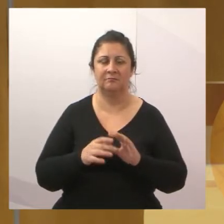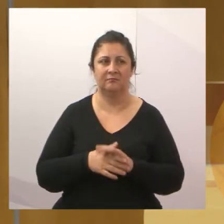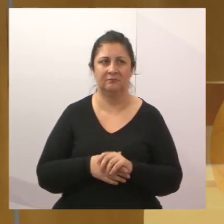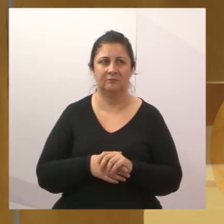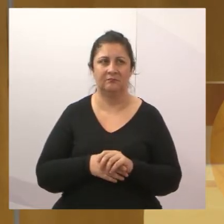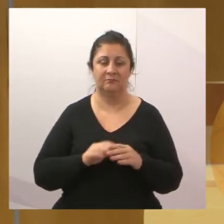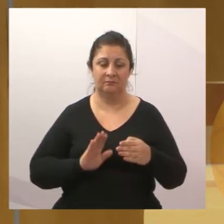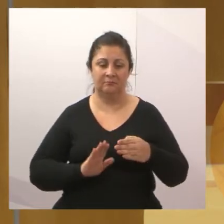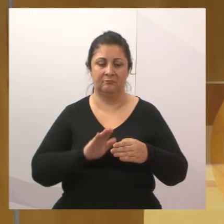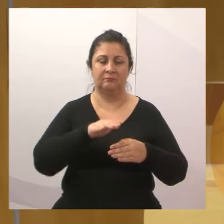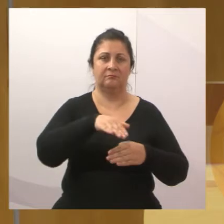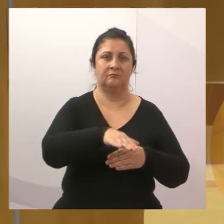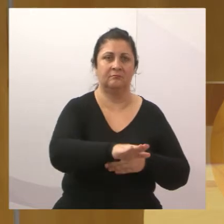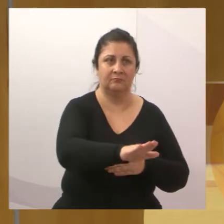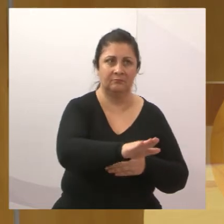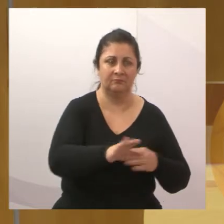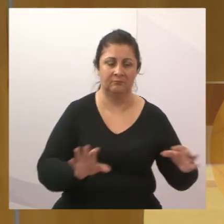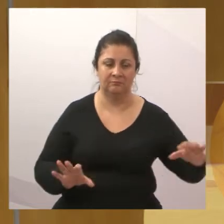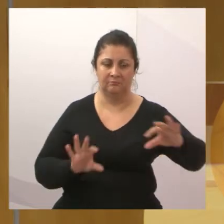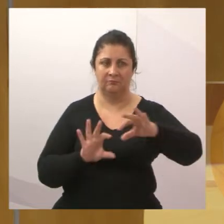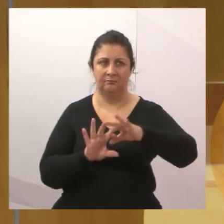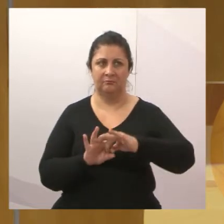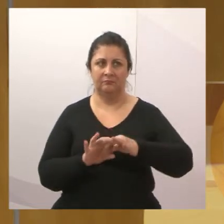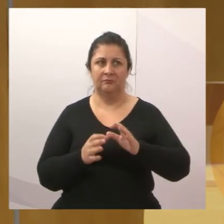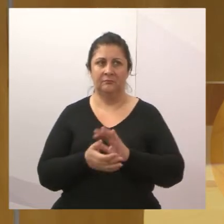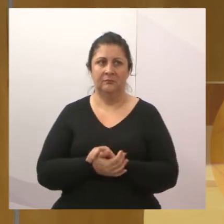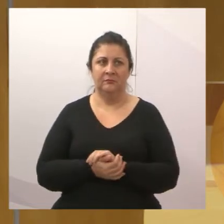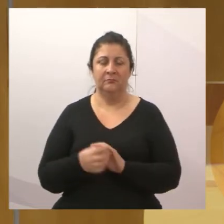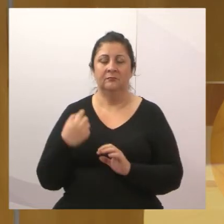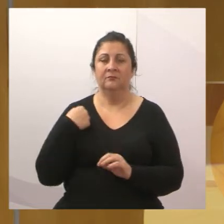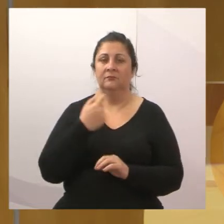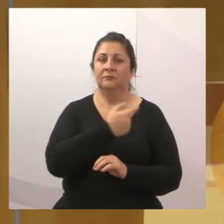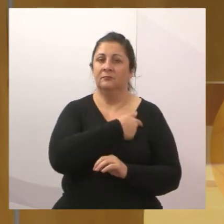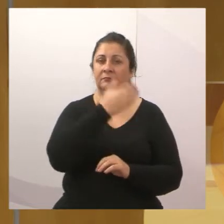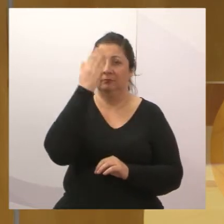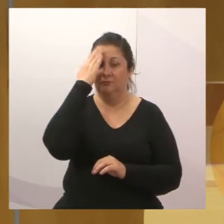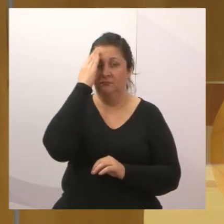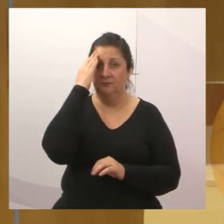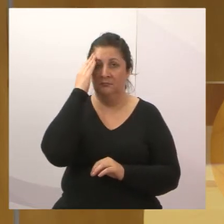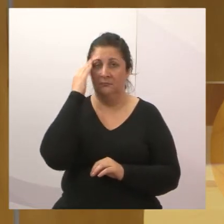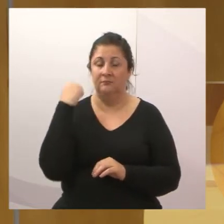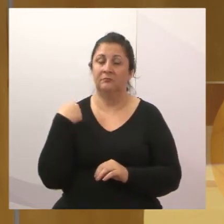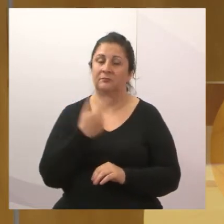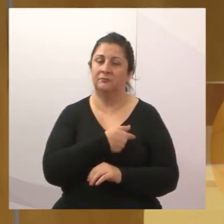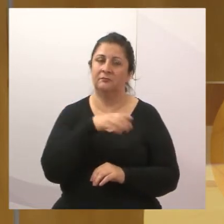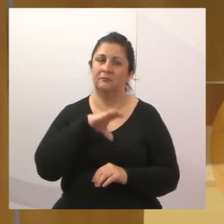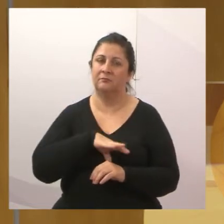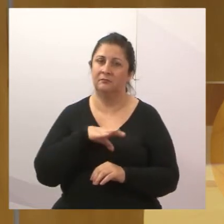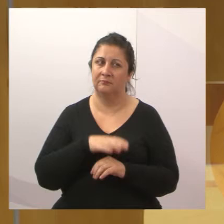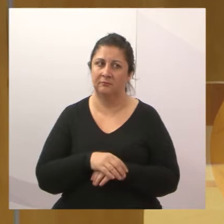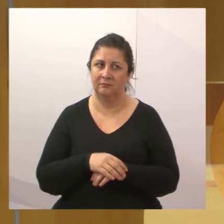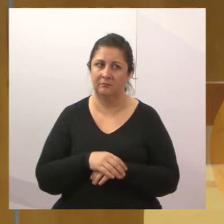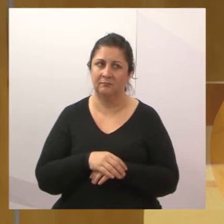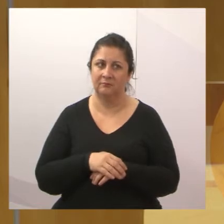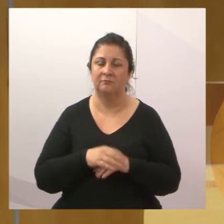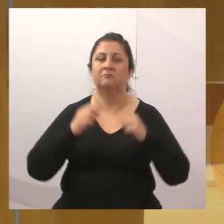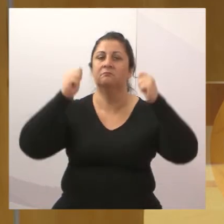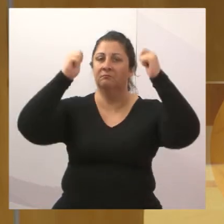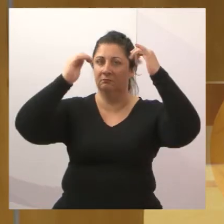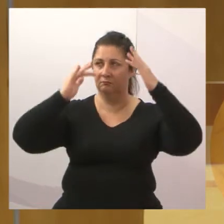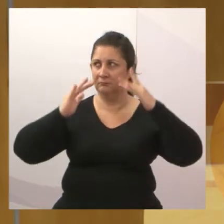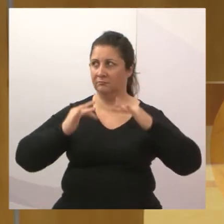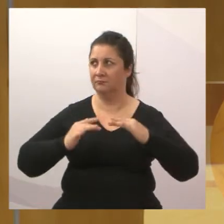uma ponte para fazer a interligação. E nós sabemos que nossa cidade, ela é